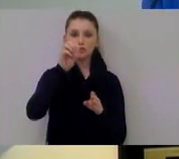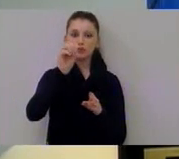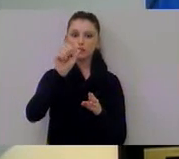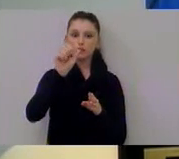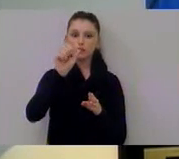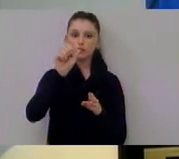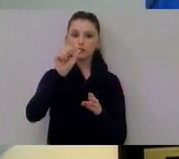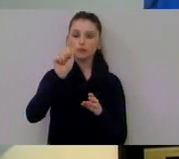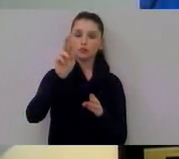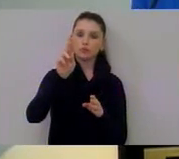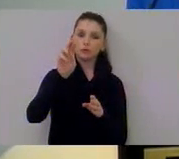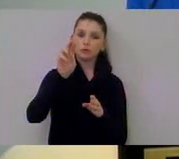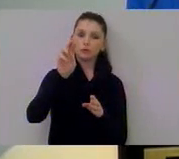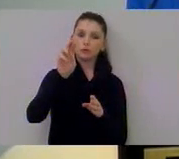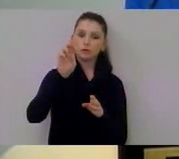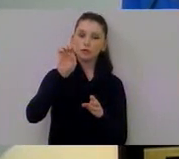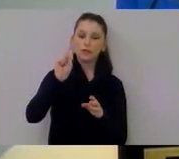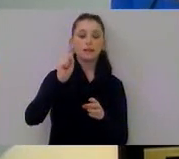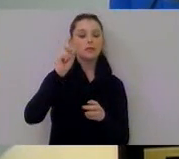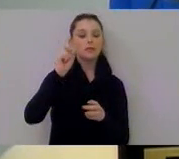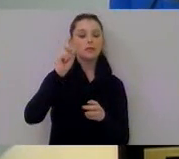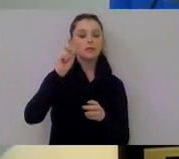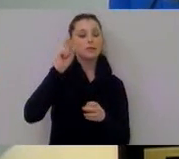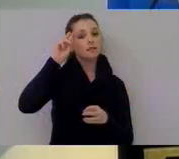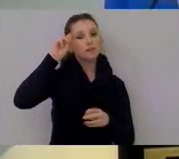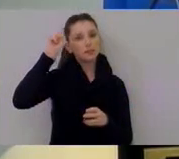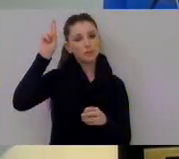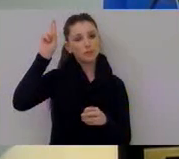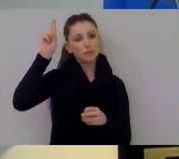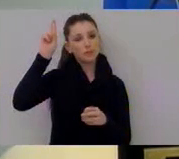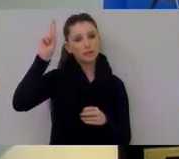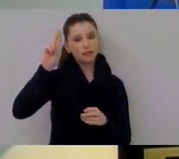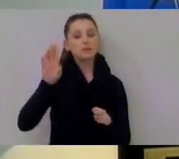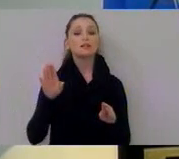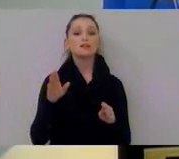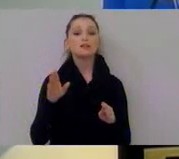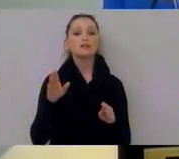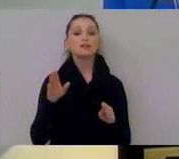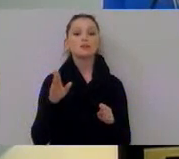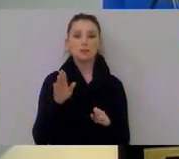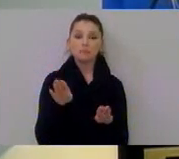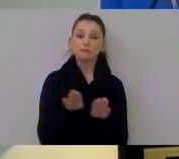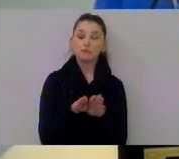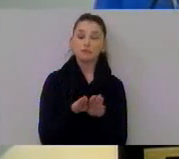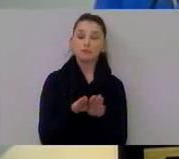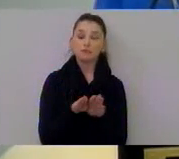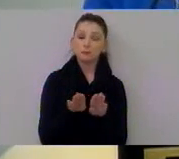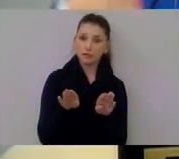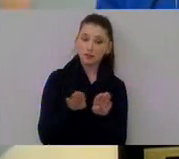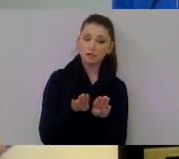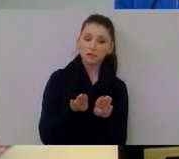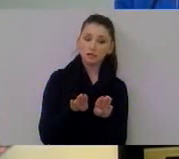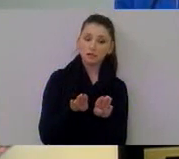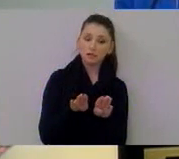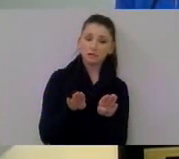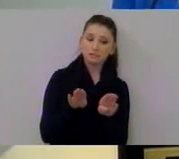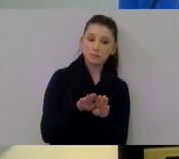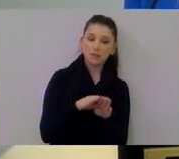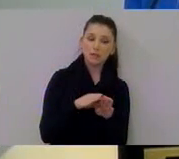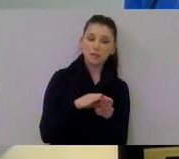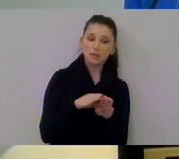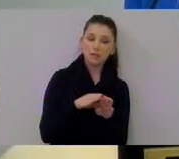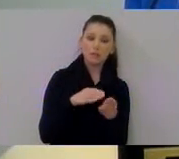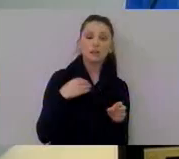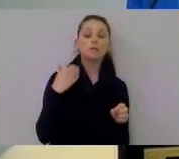pessoas que estão fazendo debate na cidade como um todo, que participem